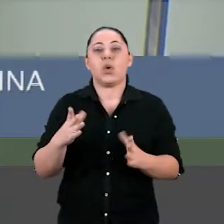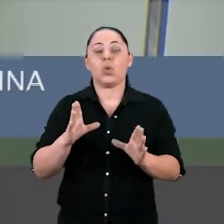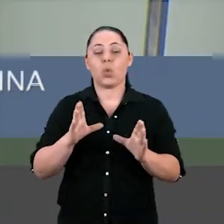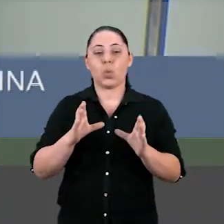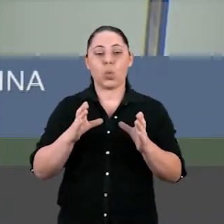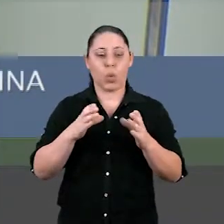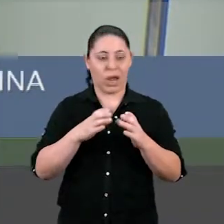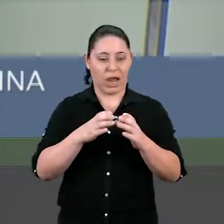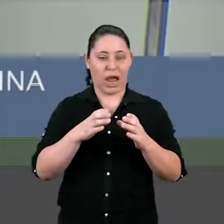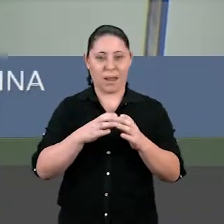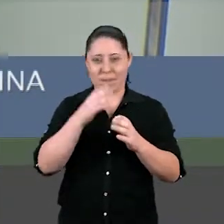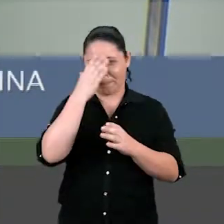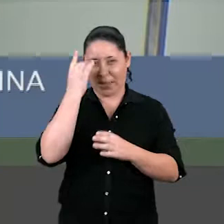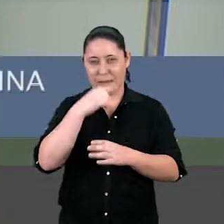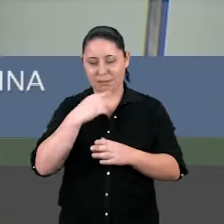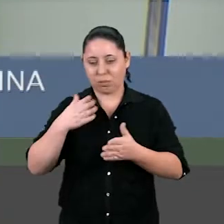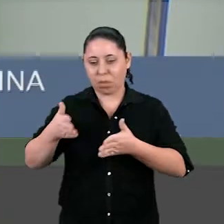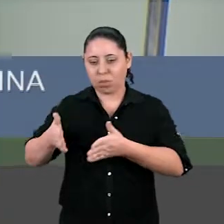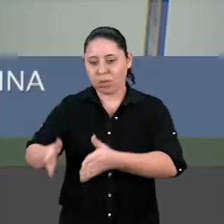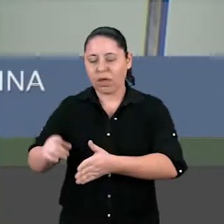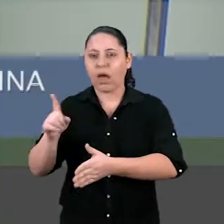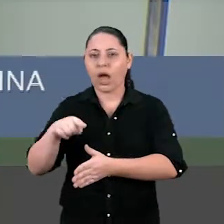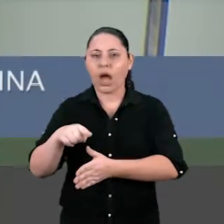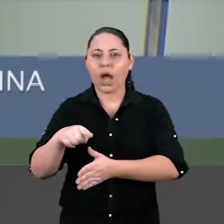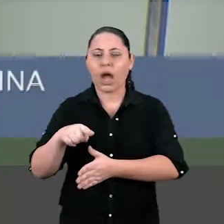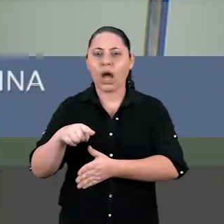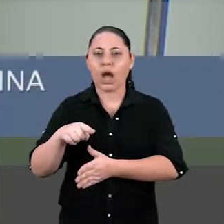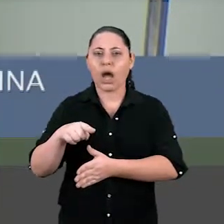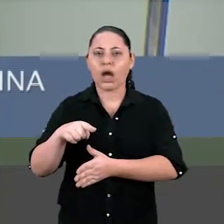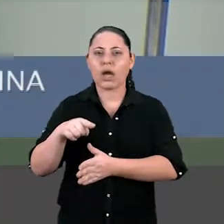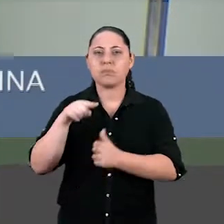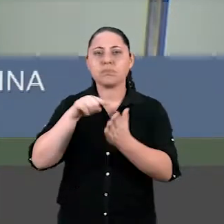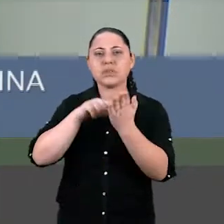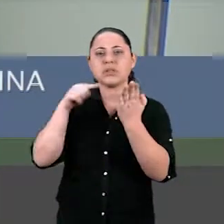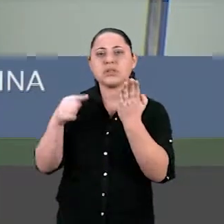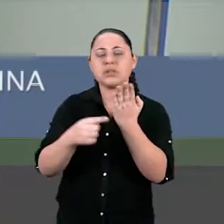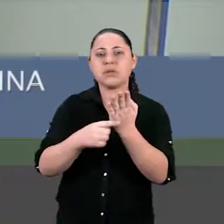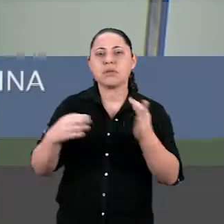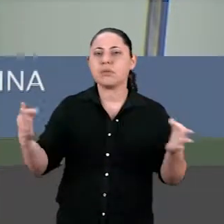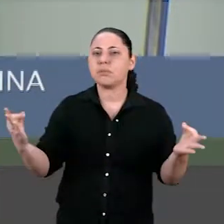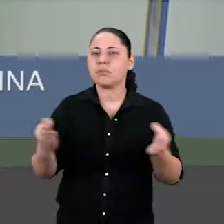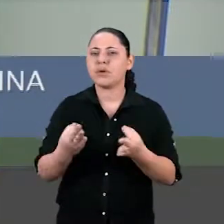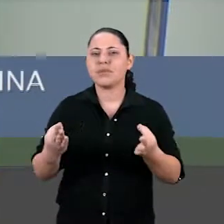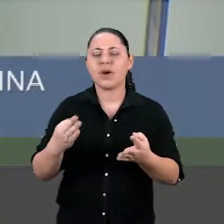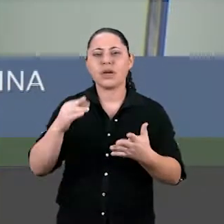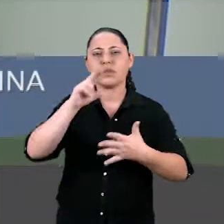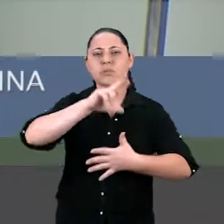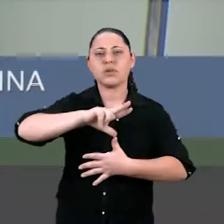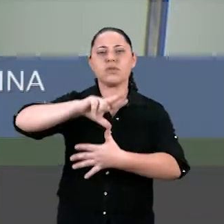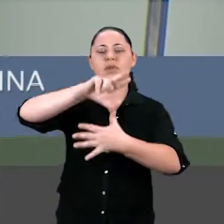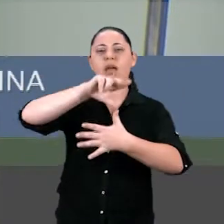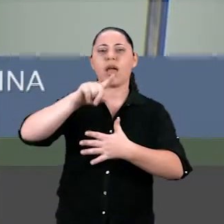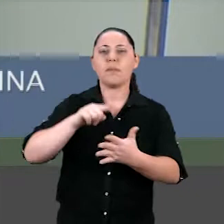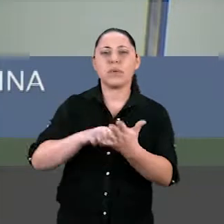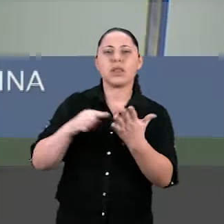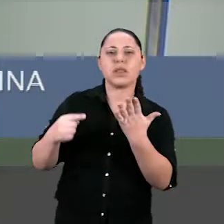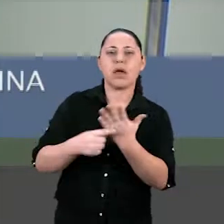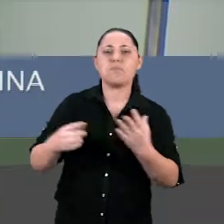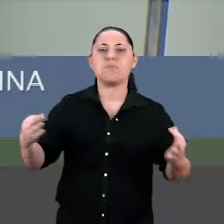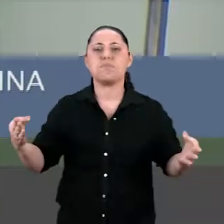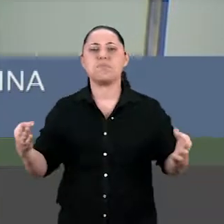que, para mim, é efetivamente a metáfora perfeita do poder da América Latina e que pode ser pensado como uma metáfora